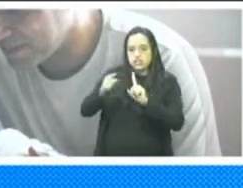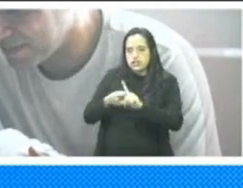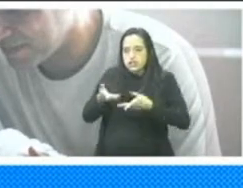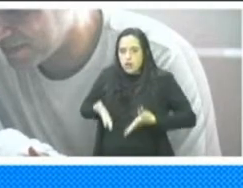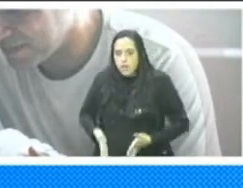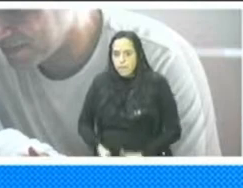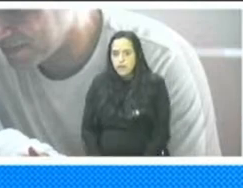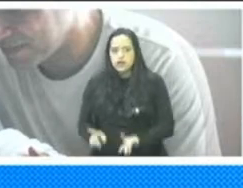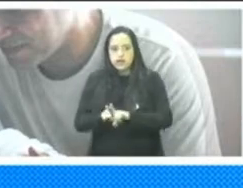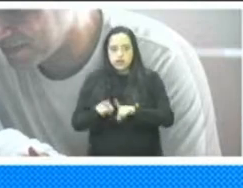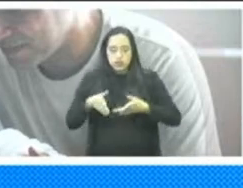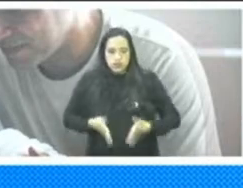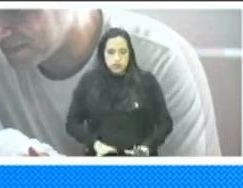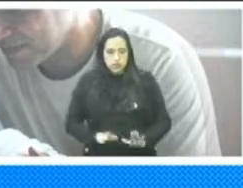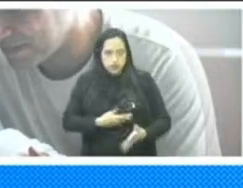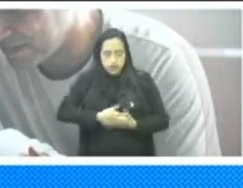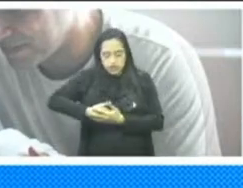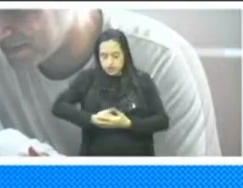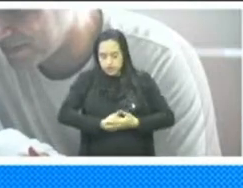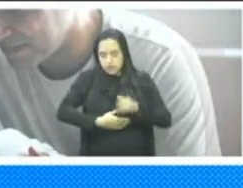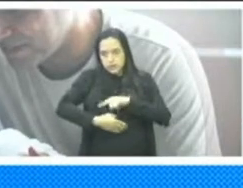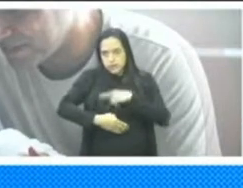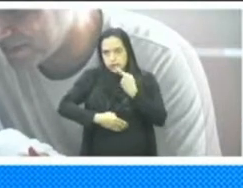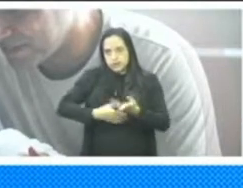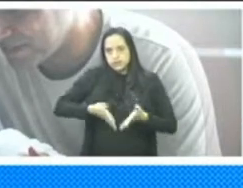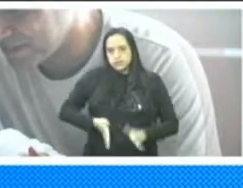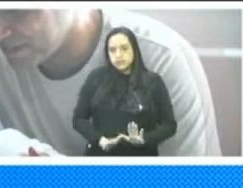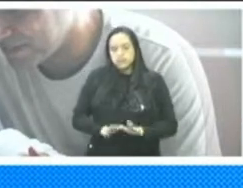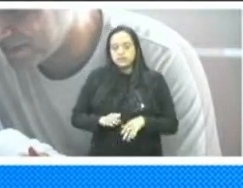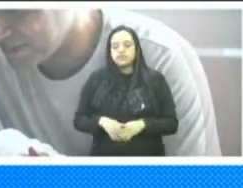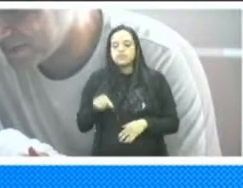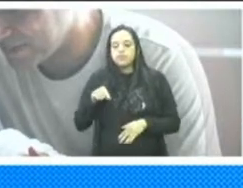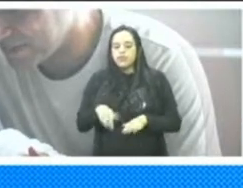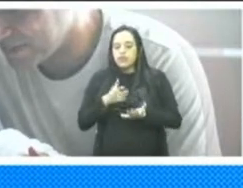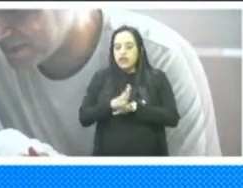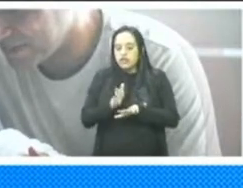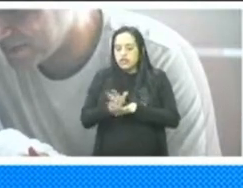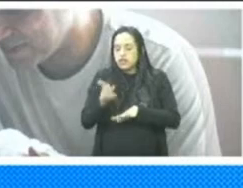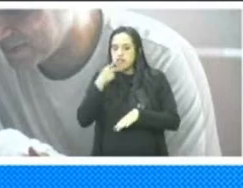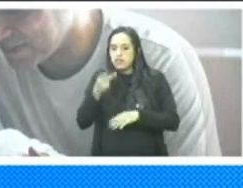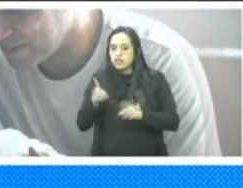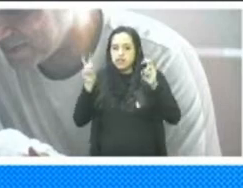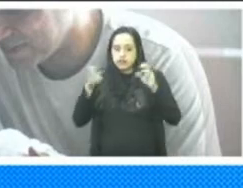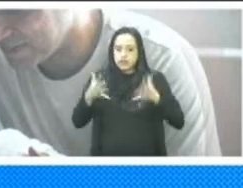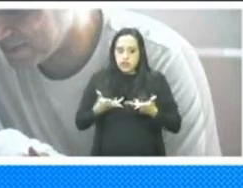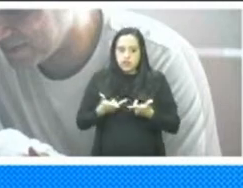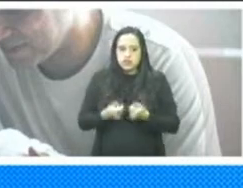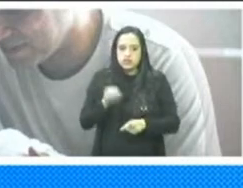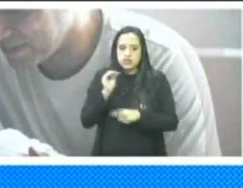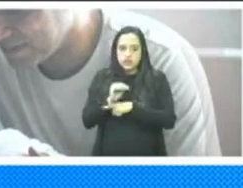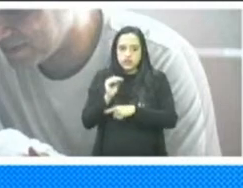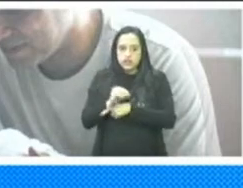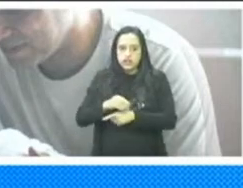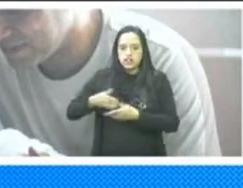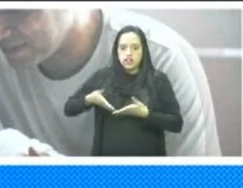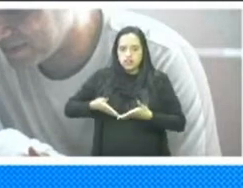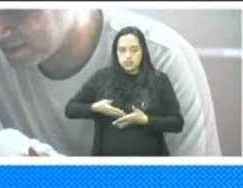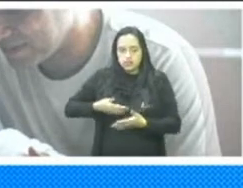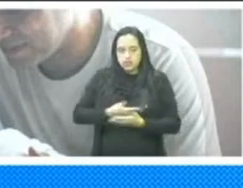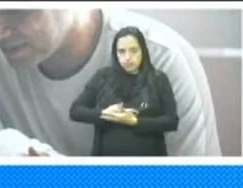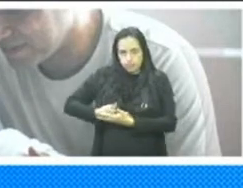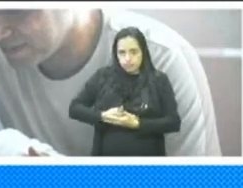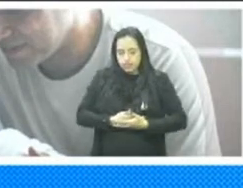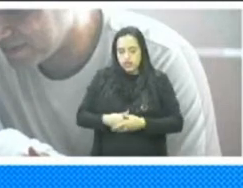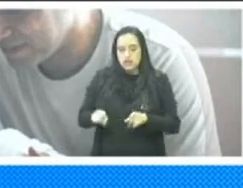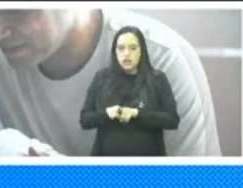parto, ao nascimento e ao recém-nascido, né. Esse eixo trata das ações de qualificação do cuidado neonatal, e o